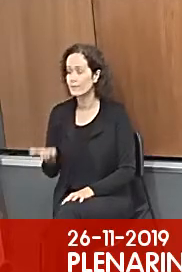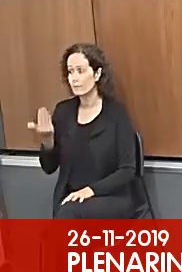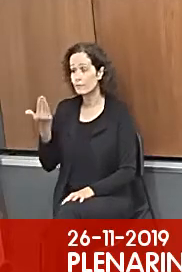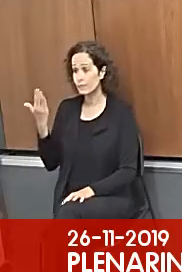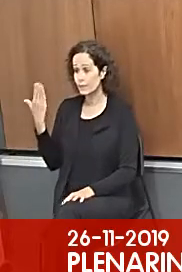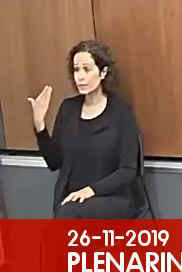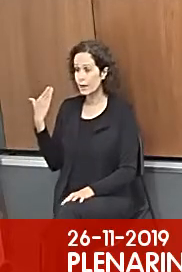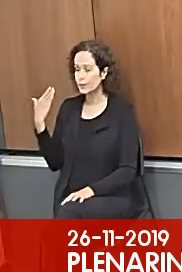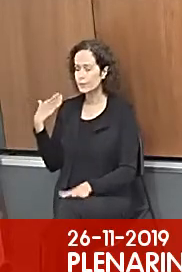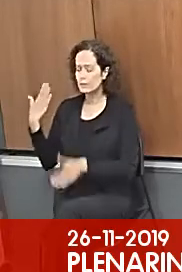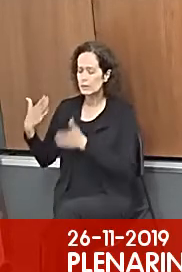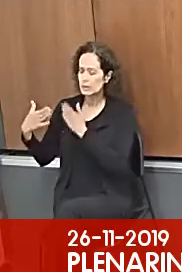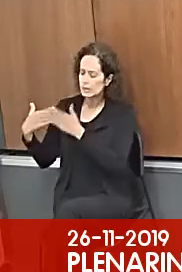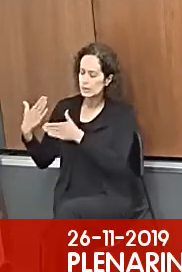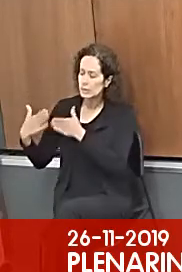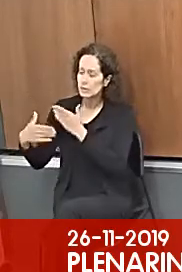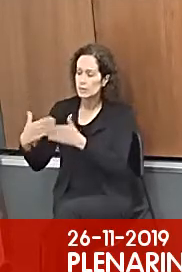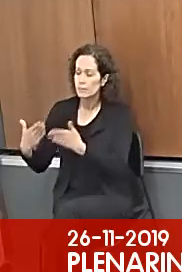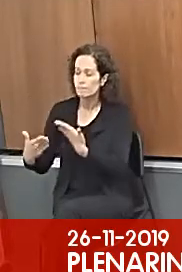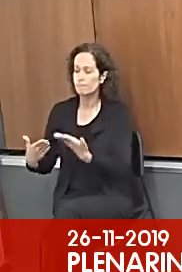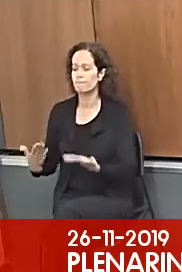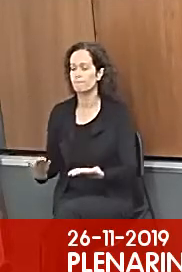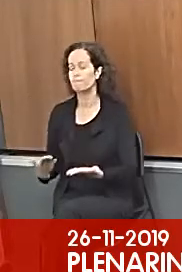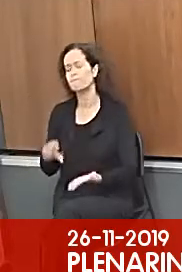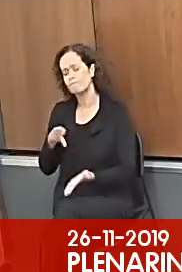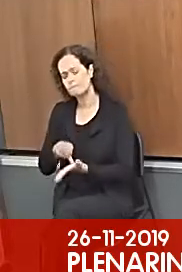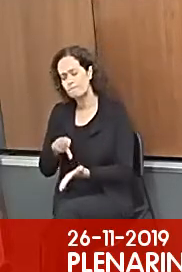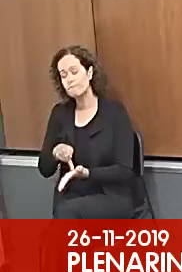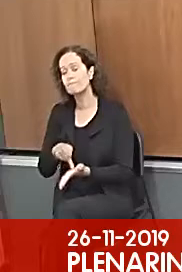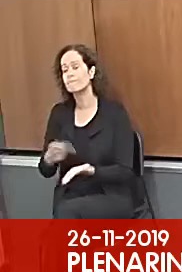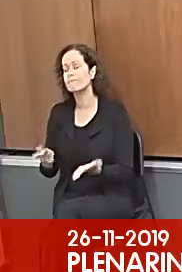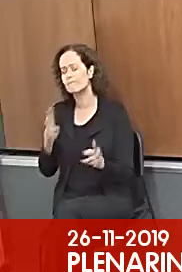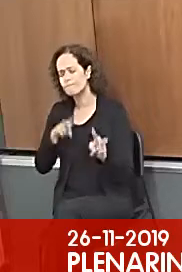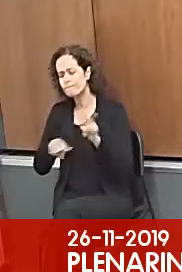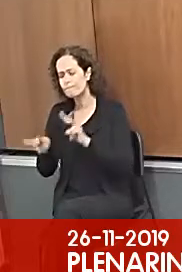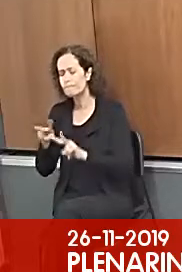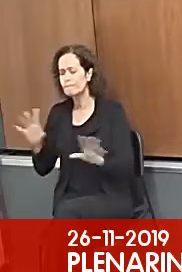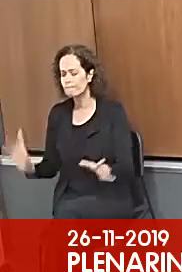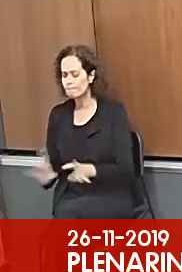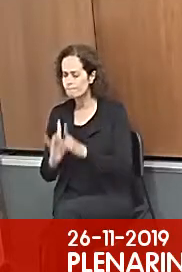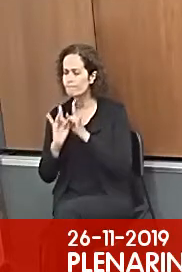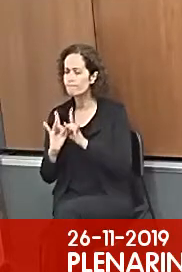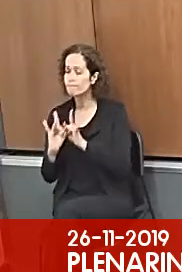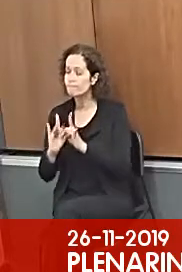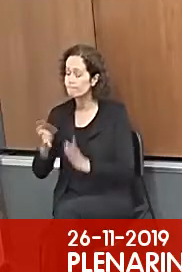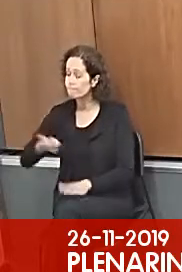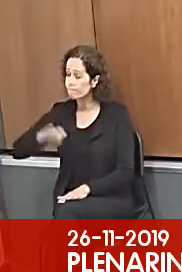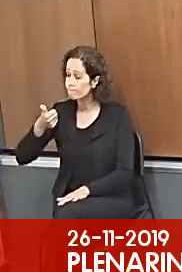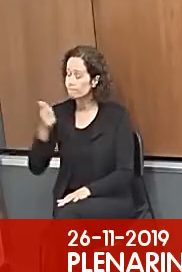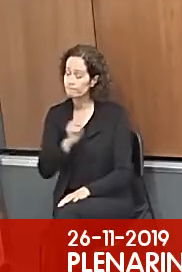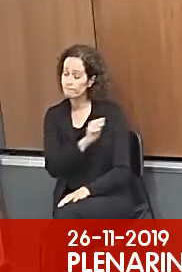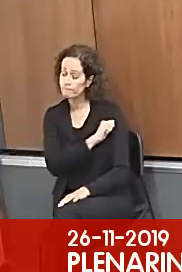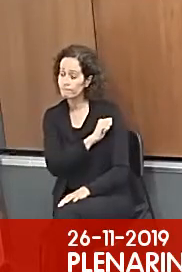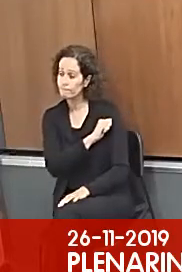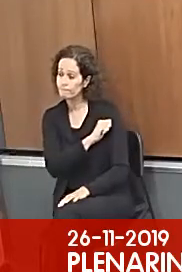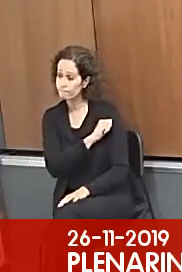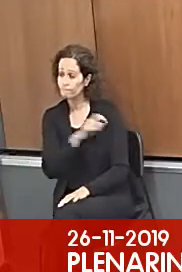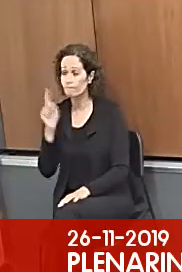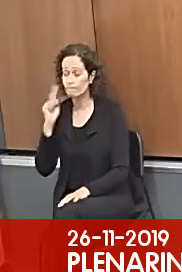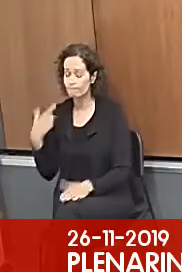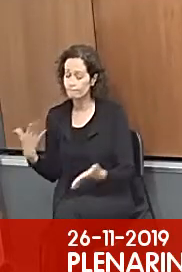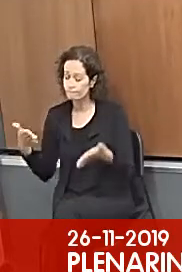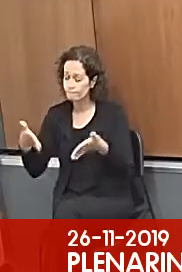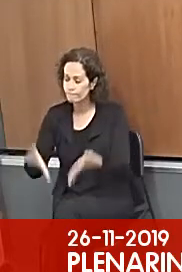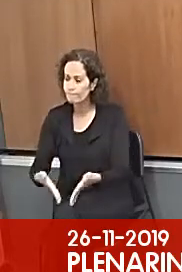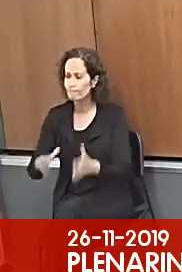tempo, para que, de verdade, a gente pudesse ver a integração, primeiro, desse aluno ao chegar na